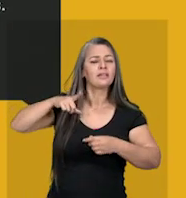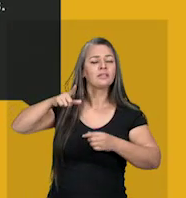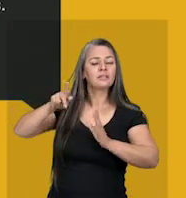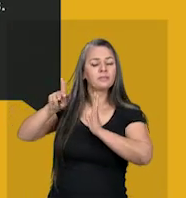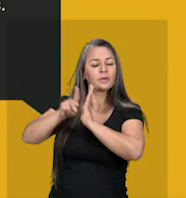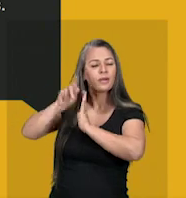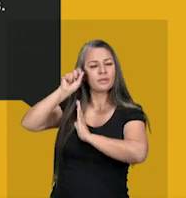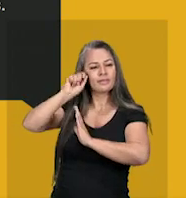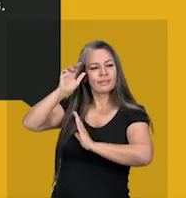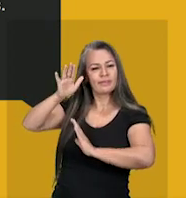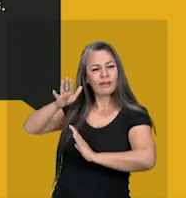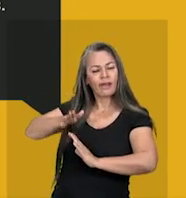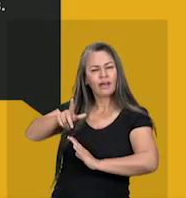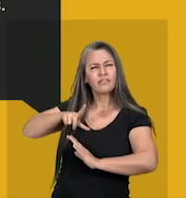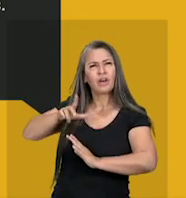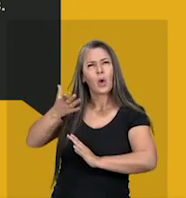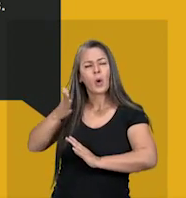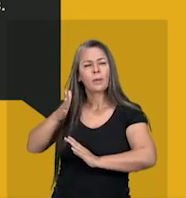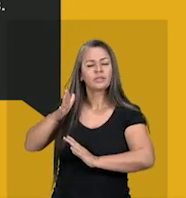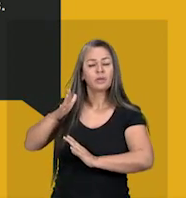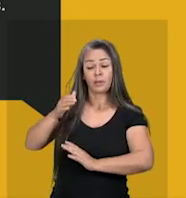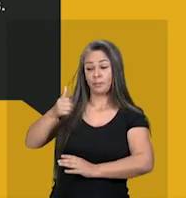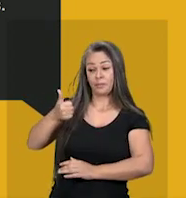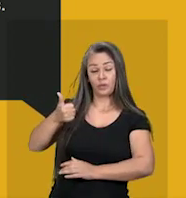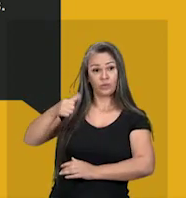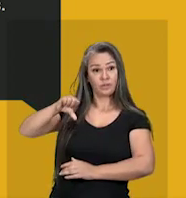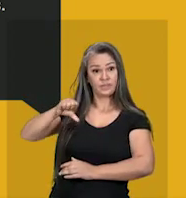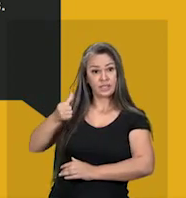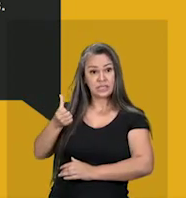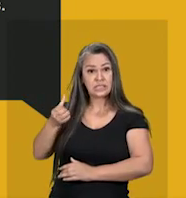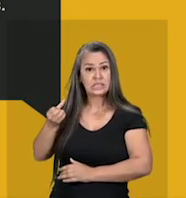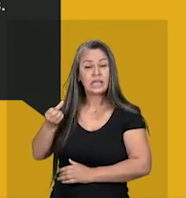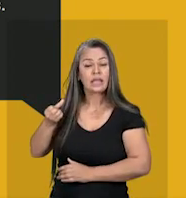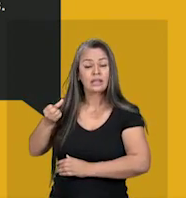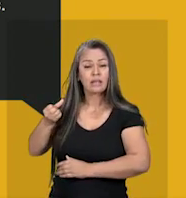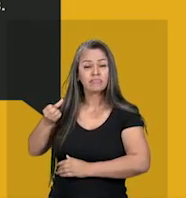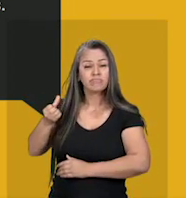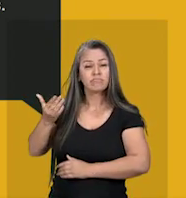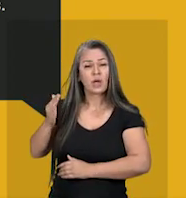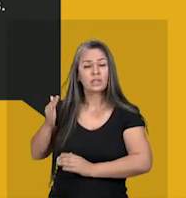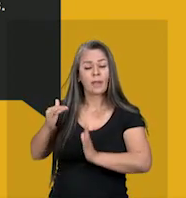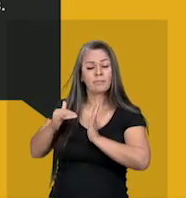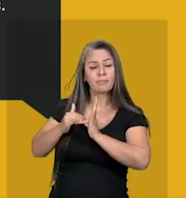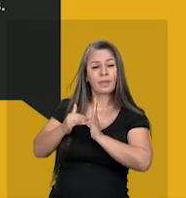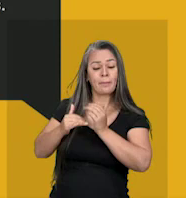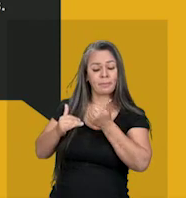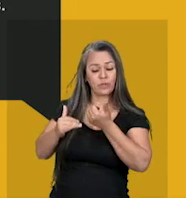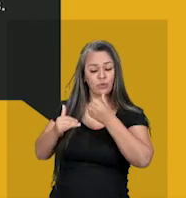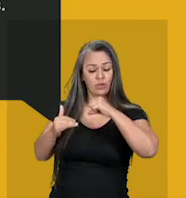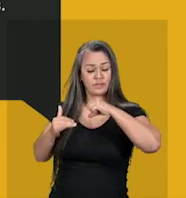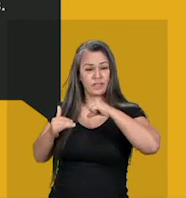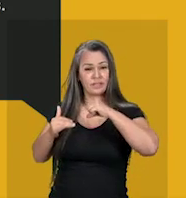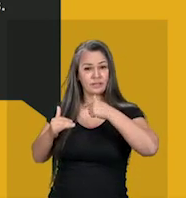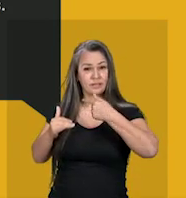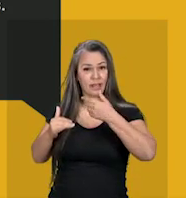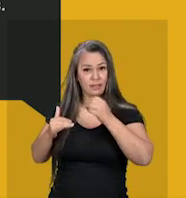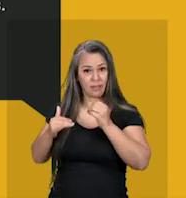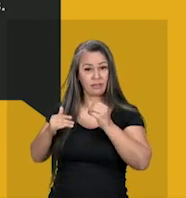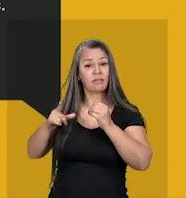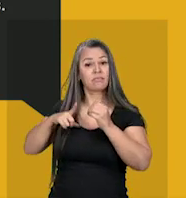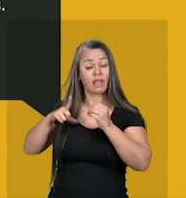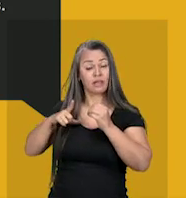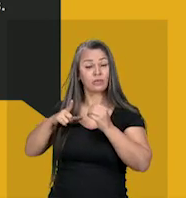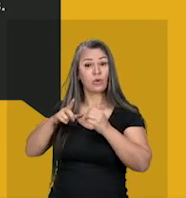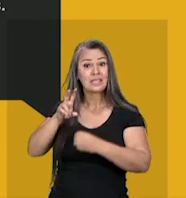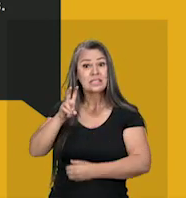África se configurou nas décadas de 1960 e 70, formando 54 países independentes.